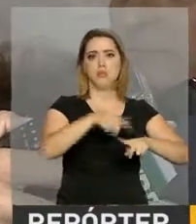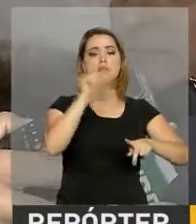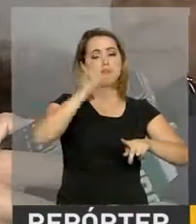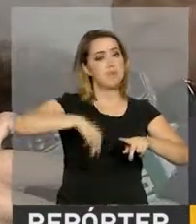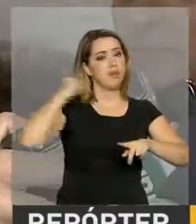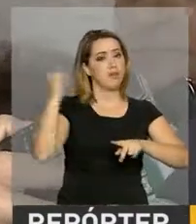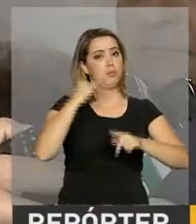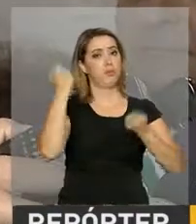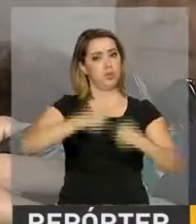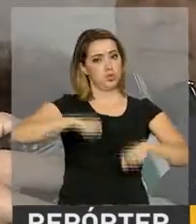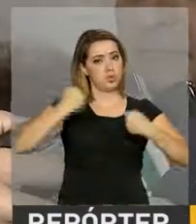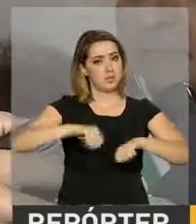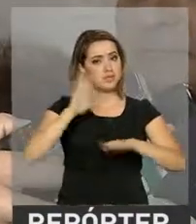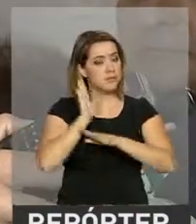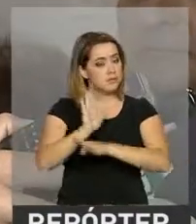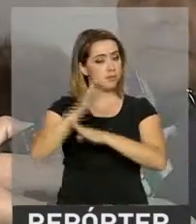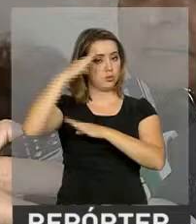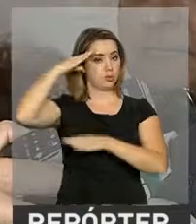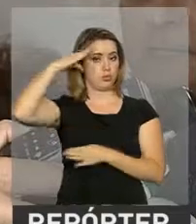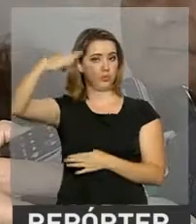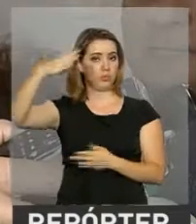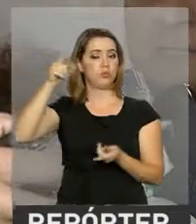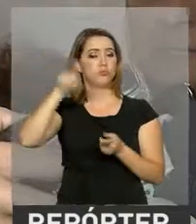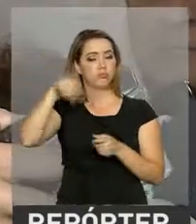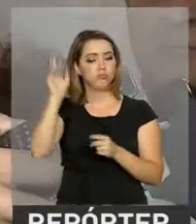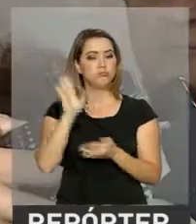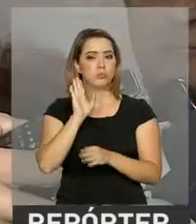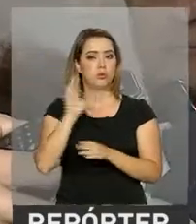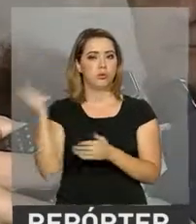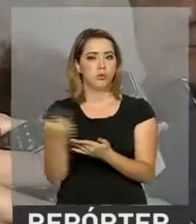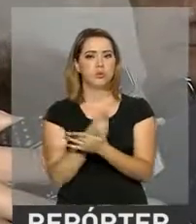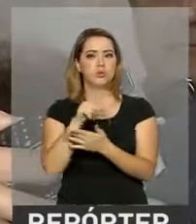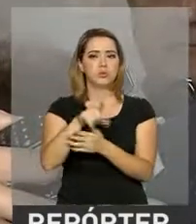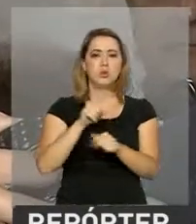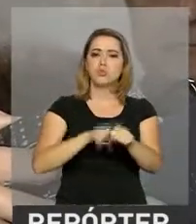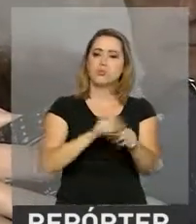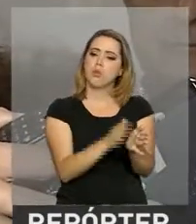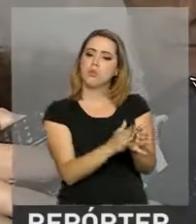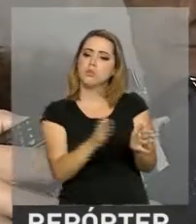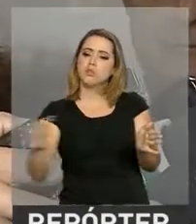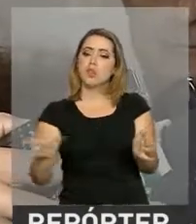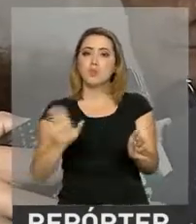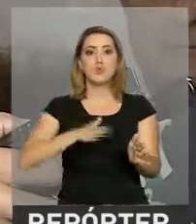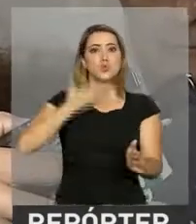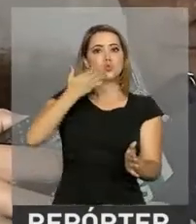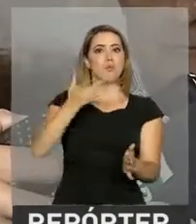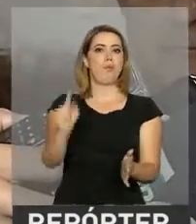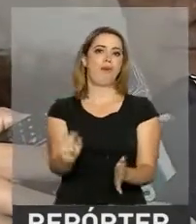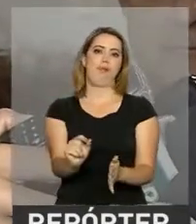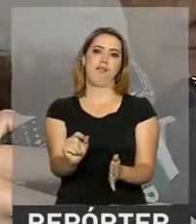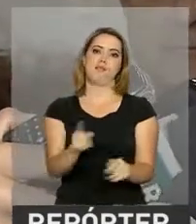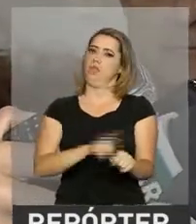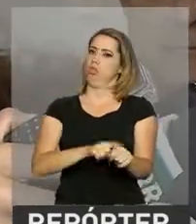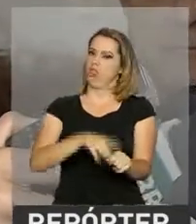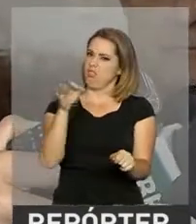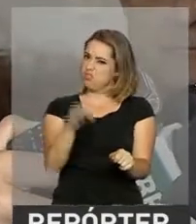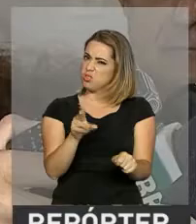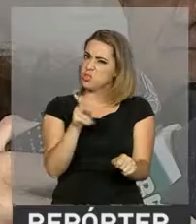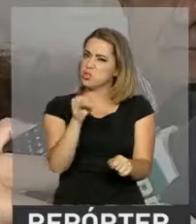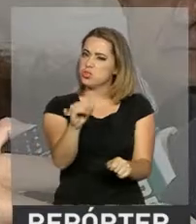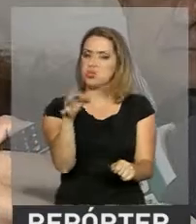necessários as forças armadas irão fazer periodicamente de surpresa ou seja de forma entrevista